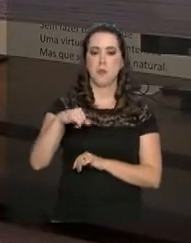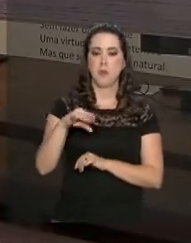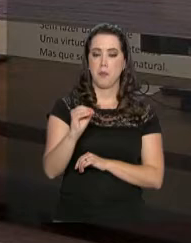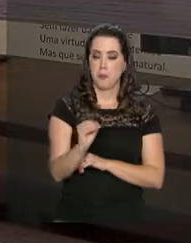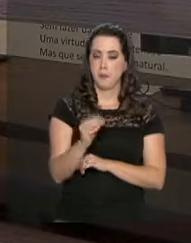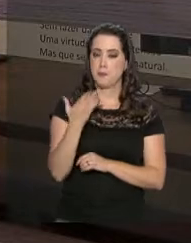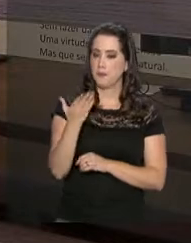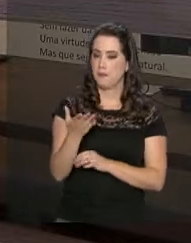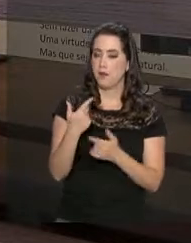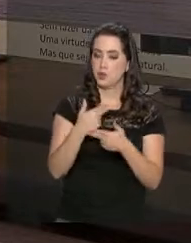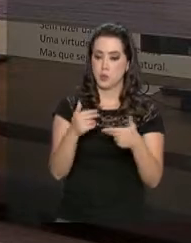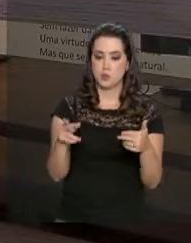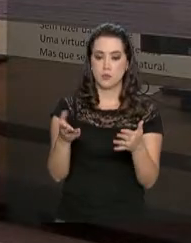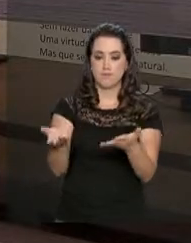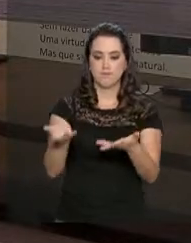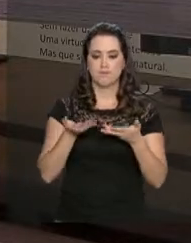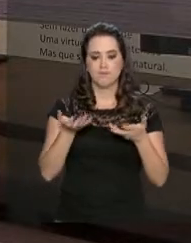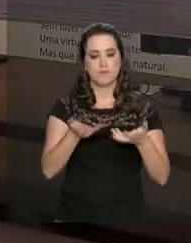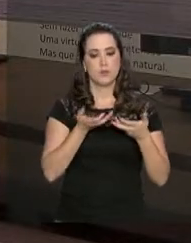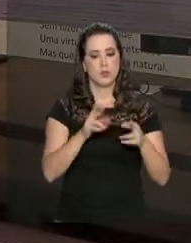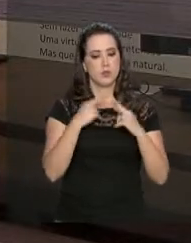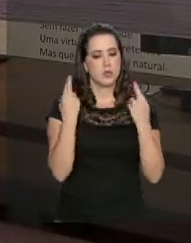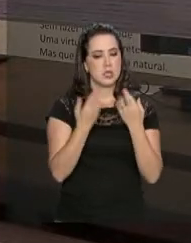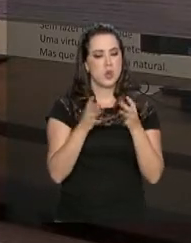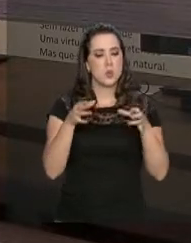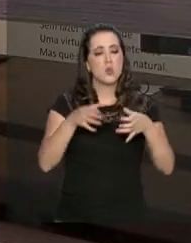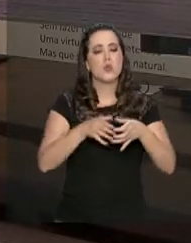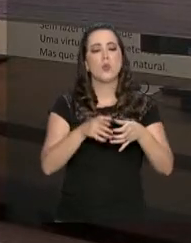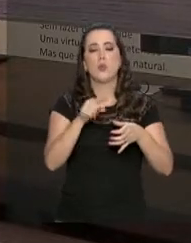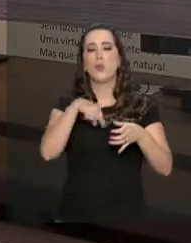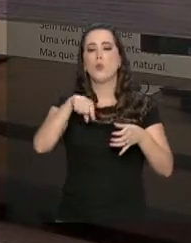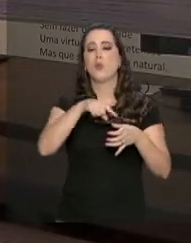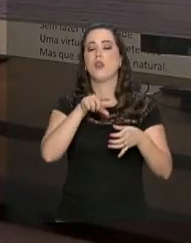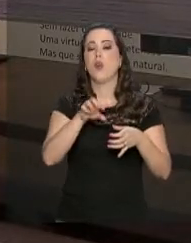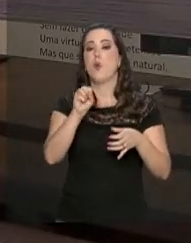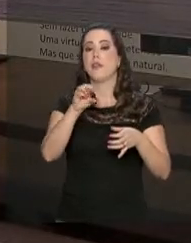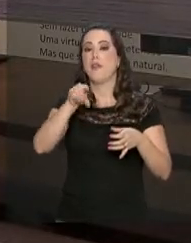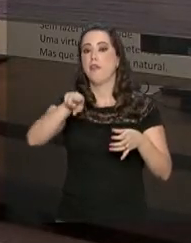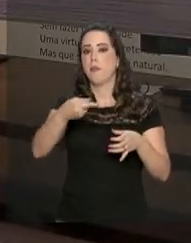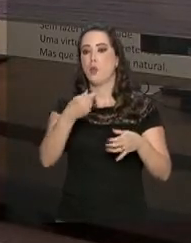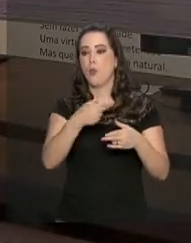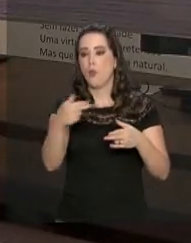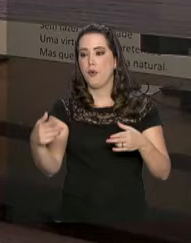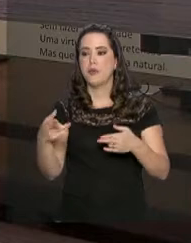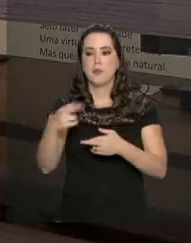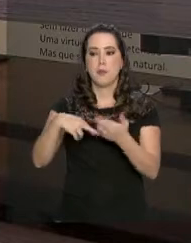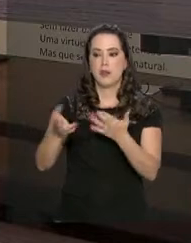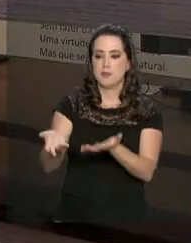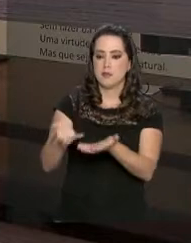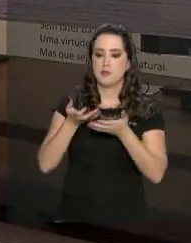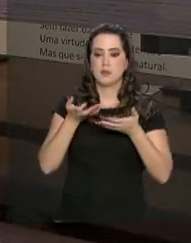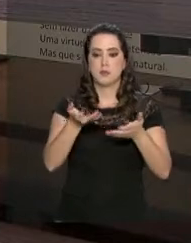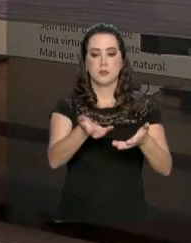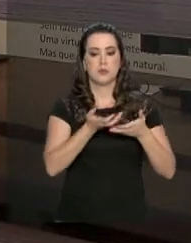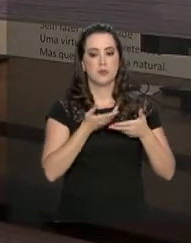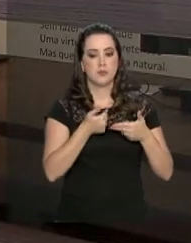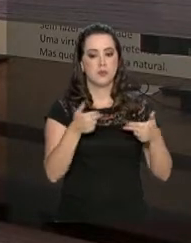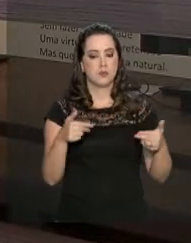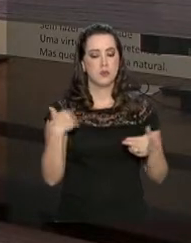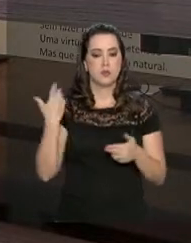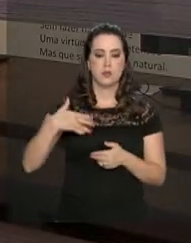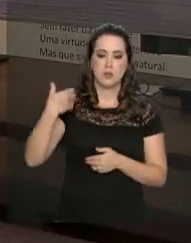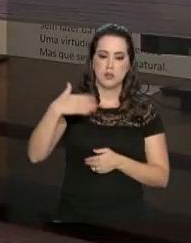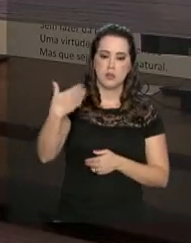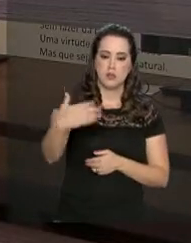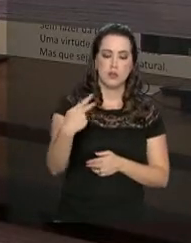Duarte. O acervo reúne cerca de 80 mil peças, entre presentes que o presidente recebeu ao